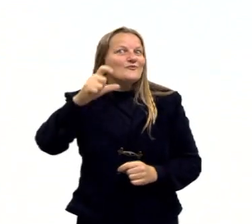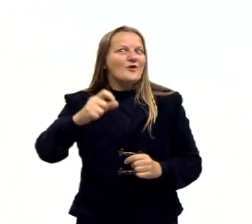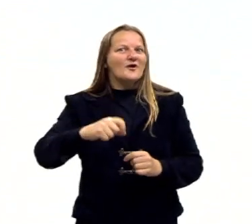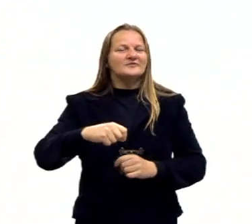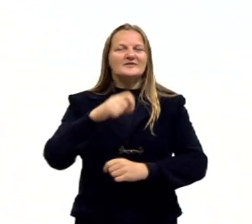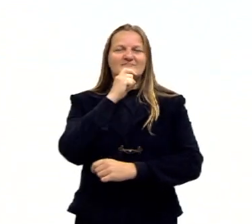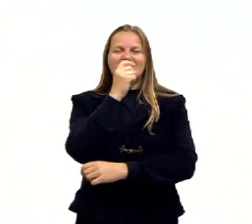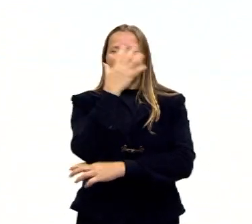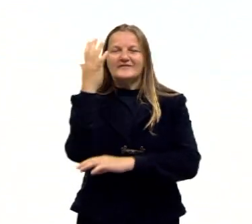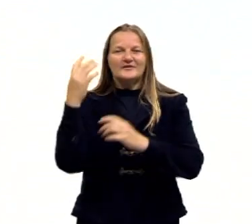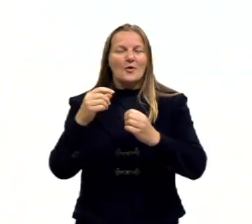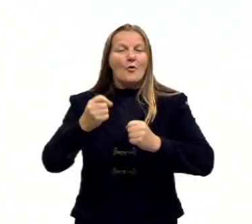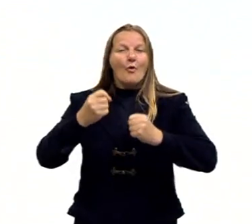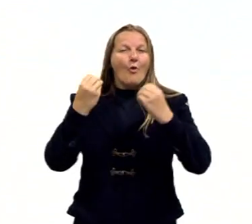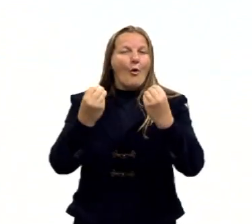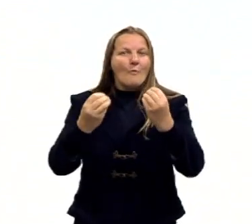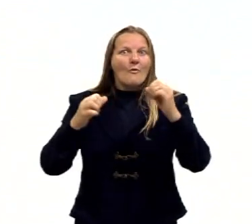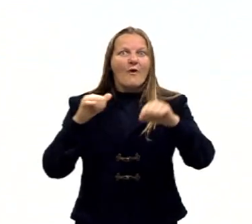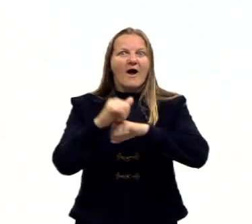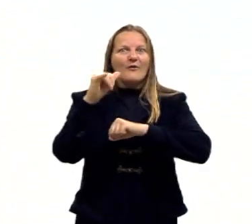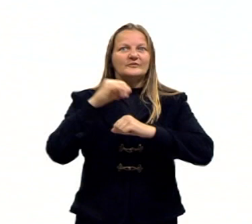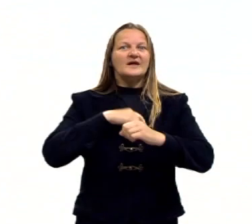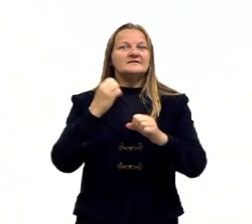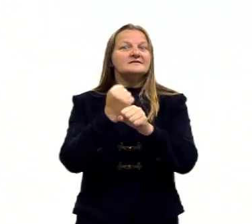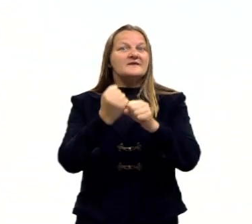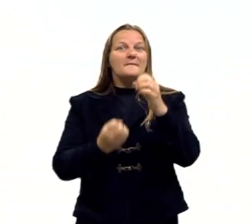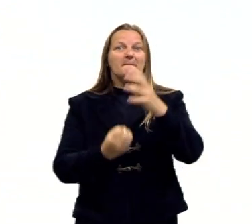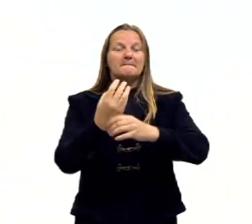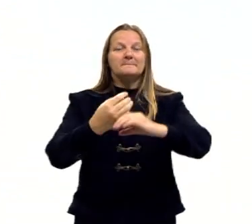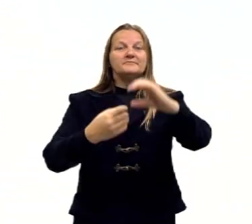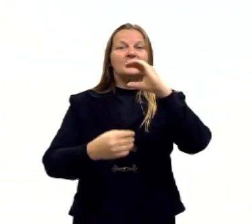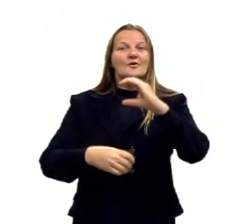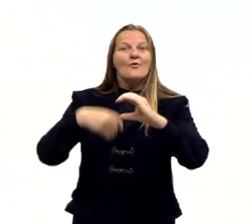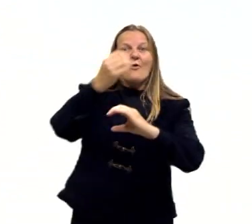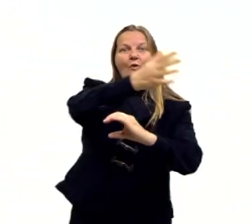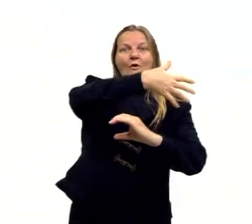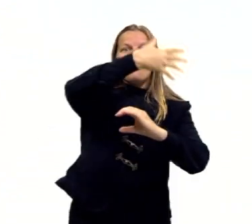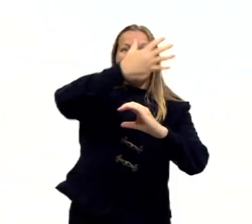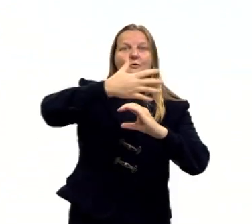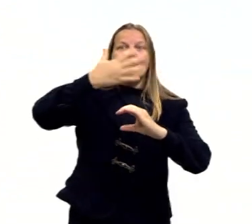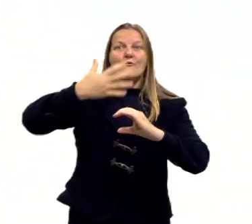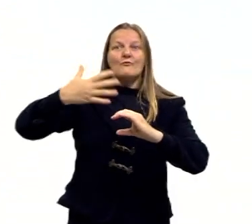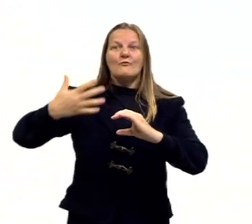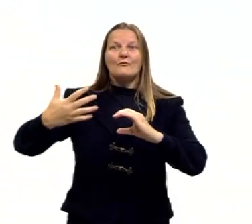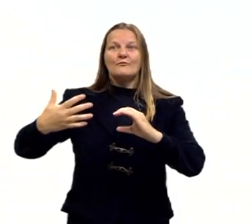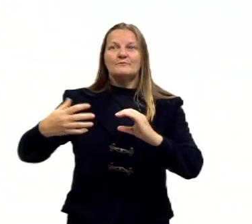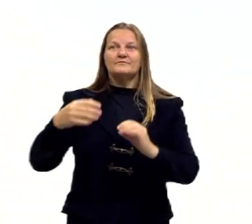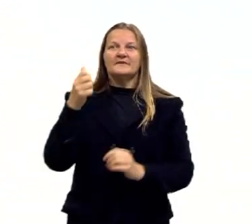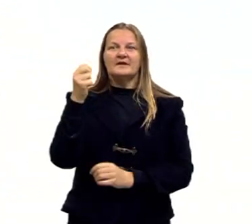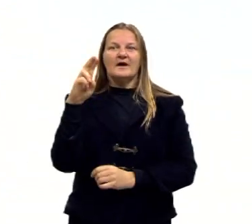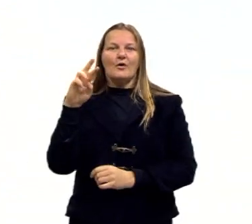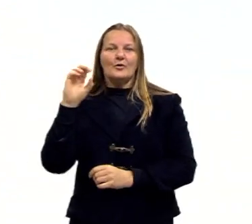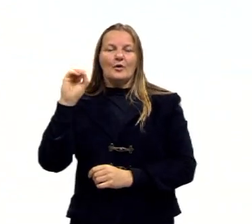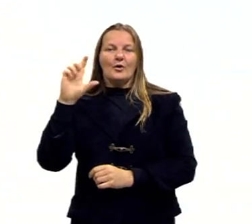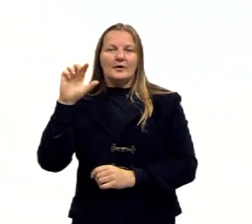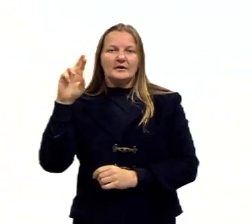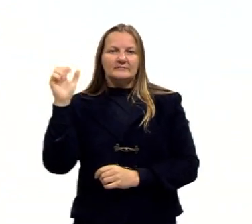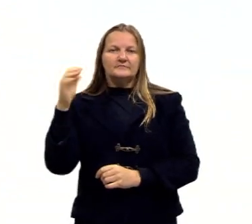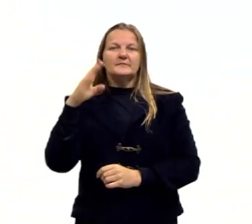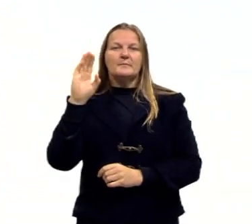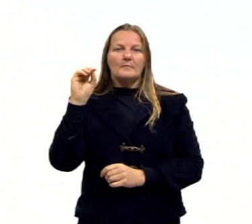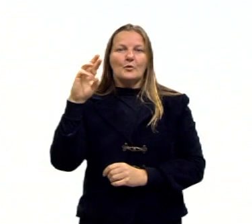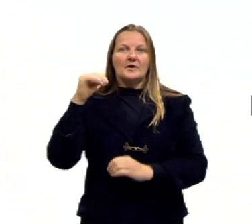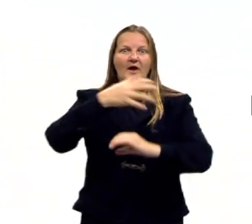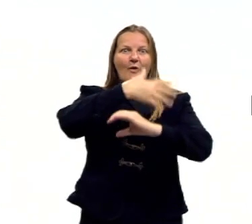da natureza né que é como que acontece então que você produz a Aurora Boreal né a gente vai entender então um pouquinho mais sobre esse